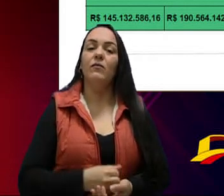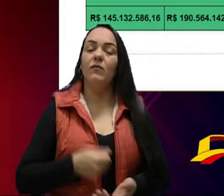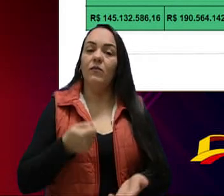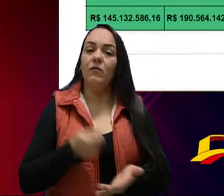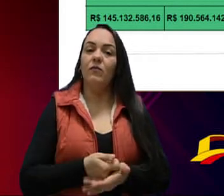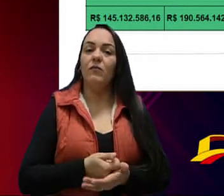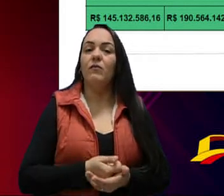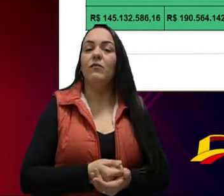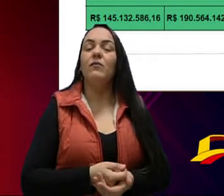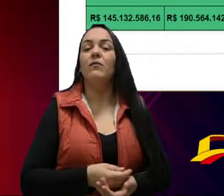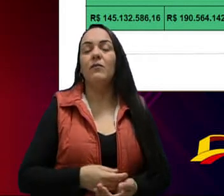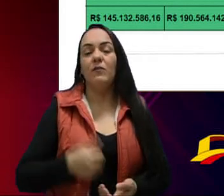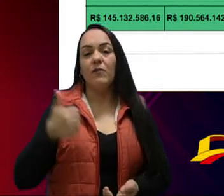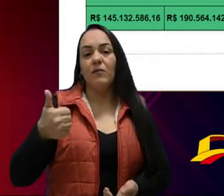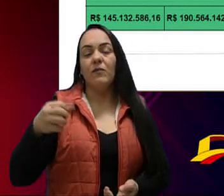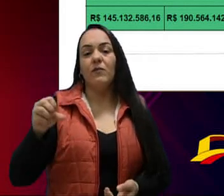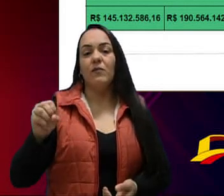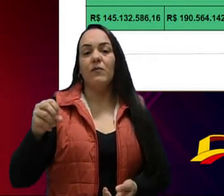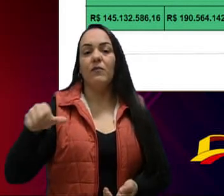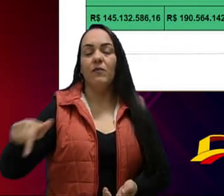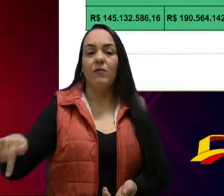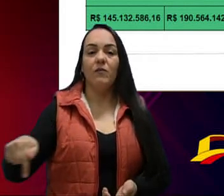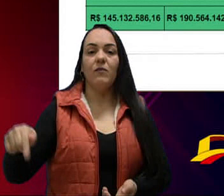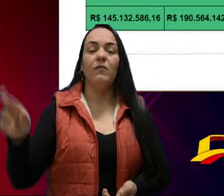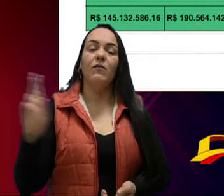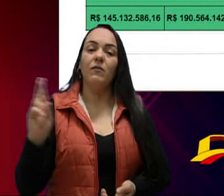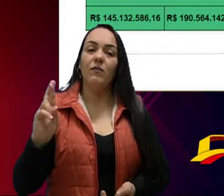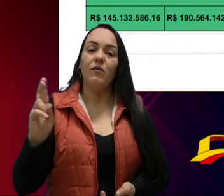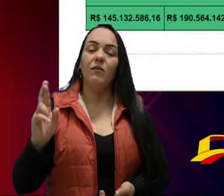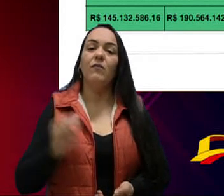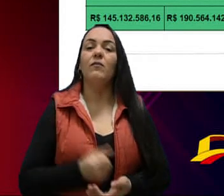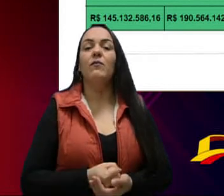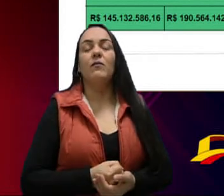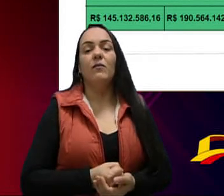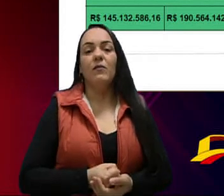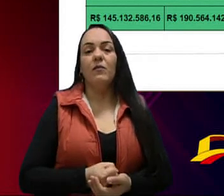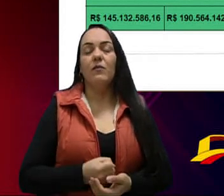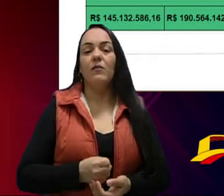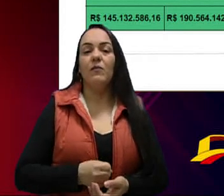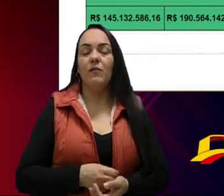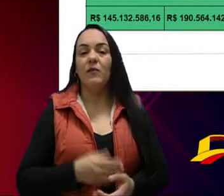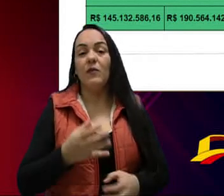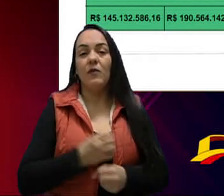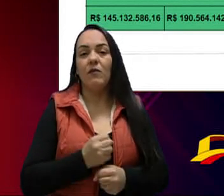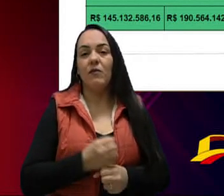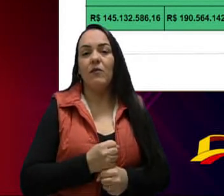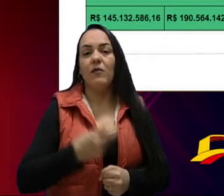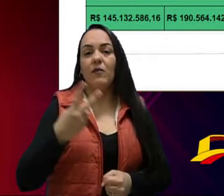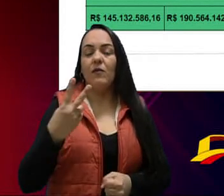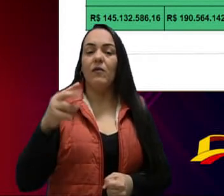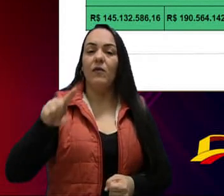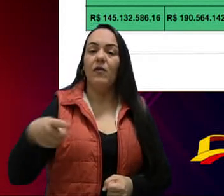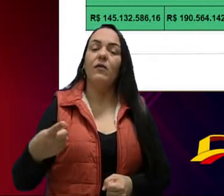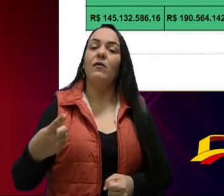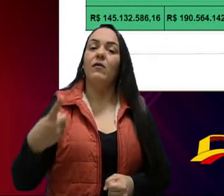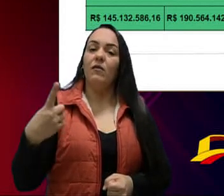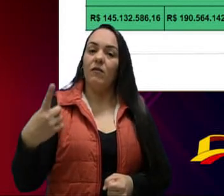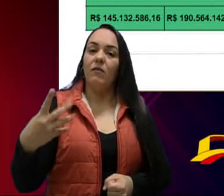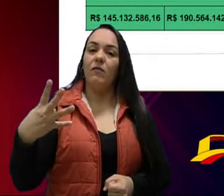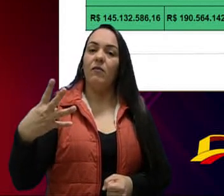pago 107 mil reservado 396 mil um saldo orçamentário de dois milhões